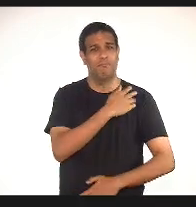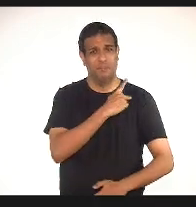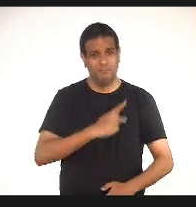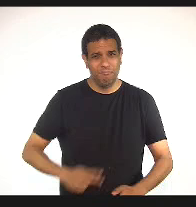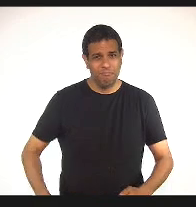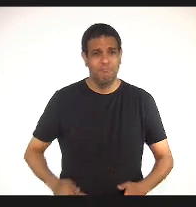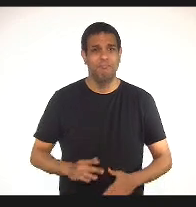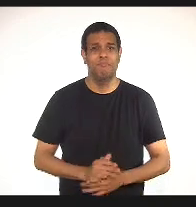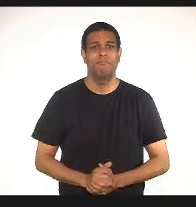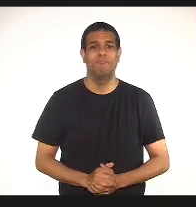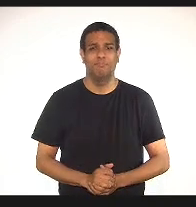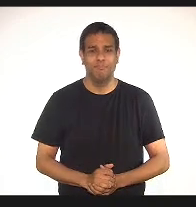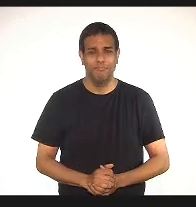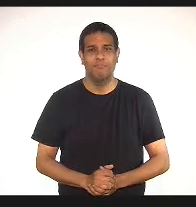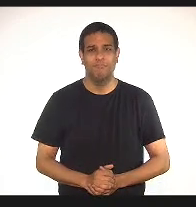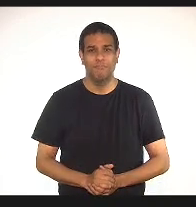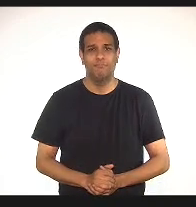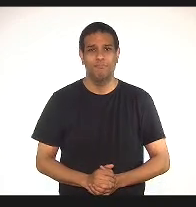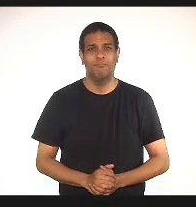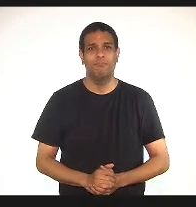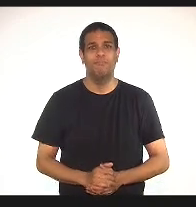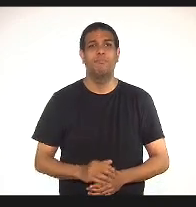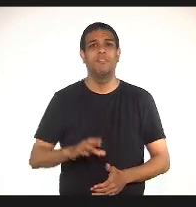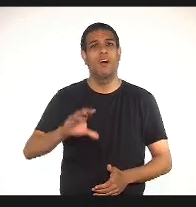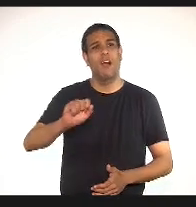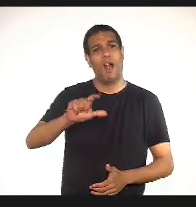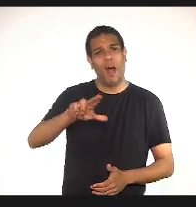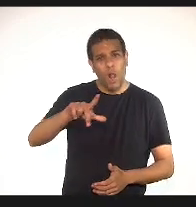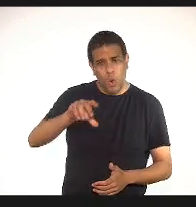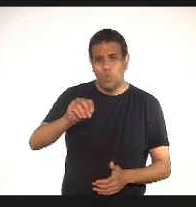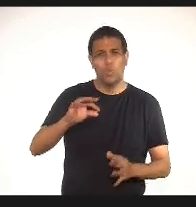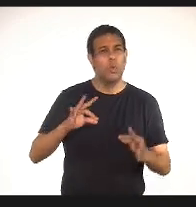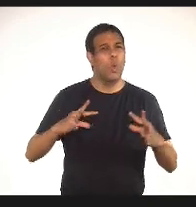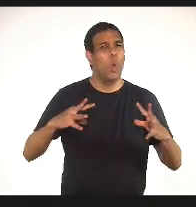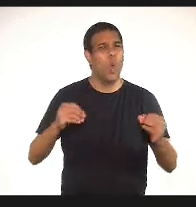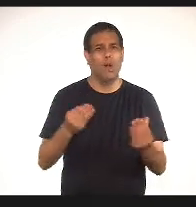Muito boa tarde. Nosso Carlos Augusto, nosso delegado.